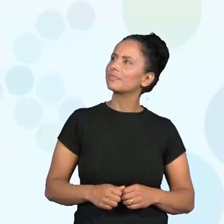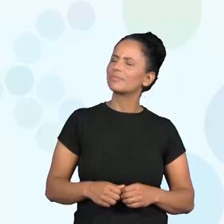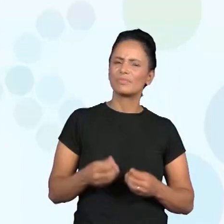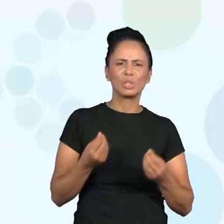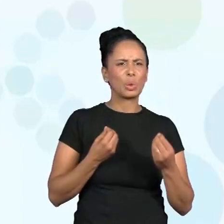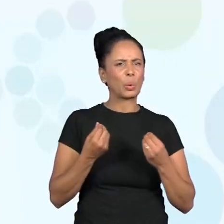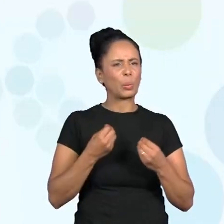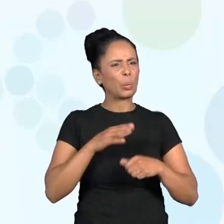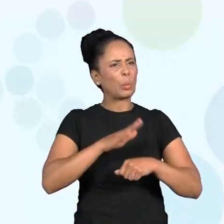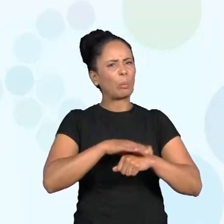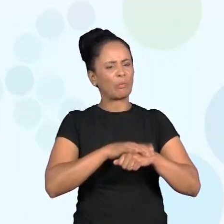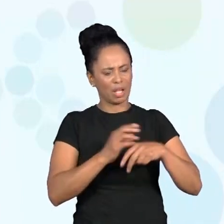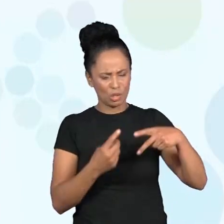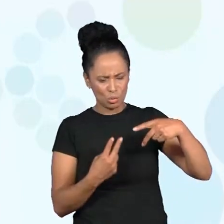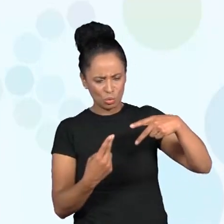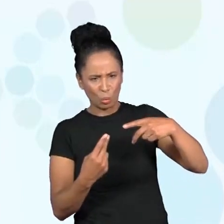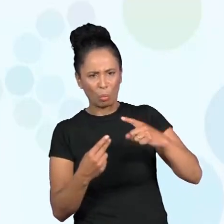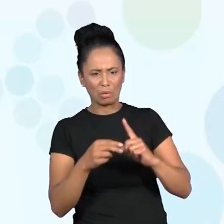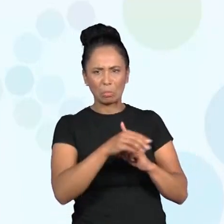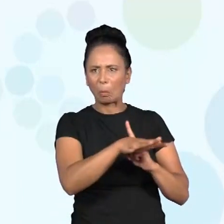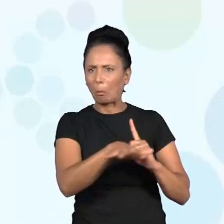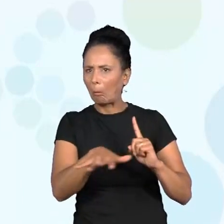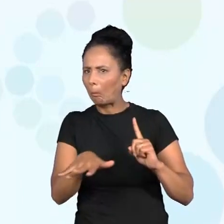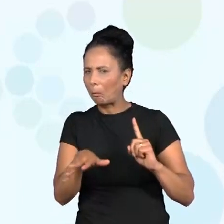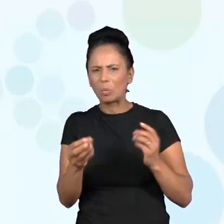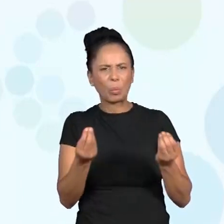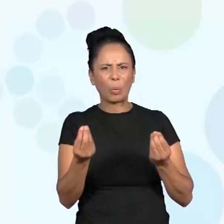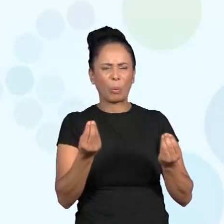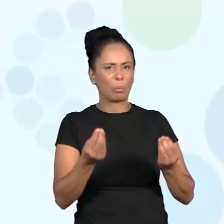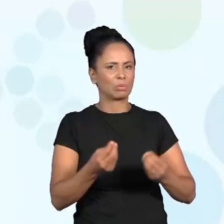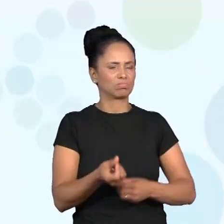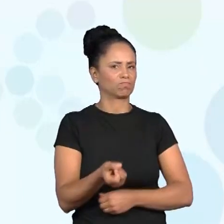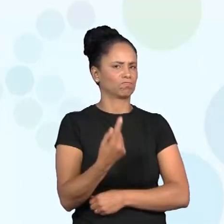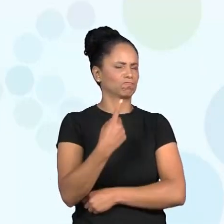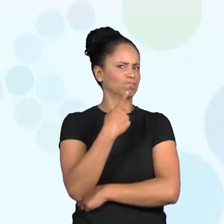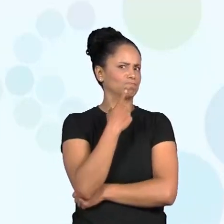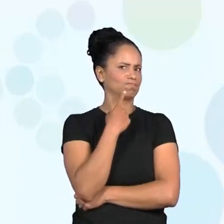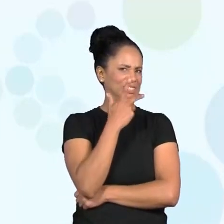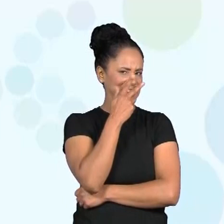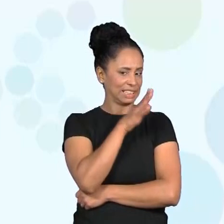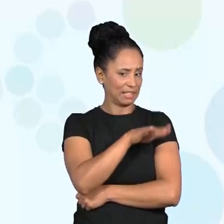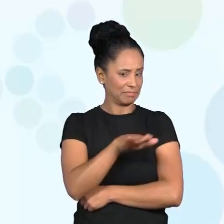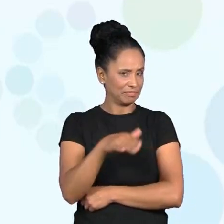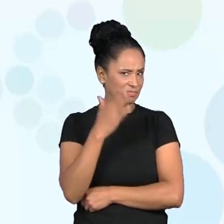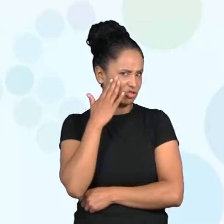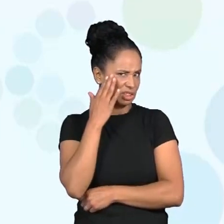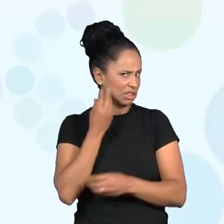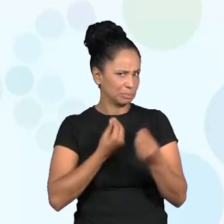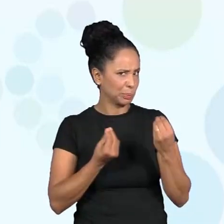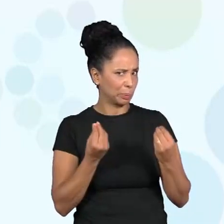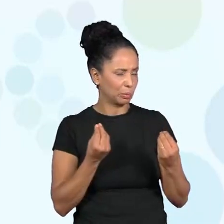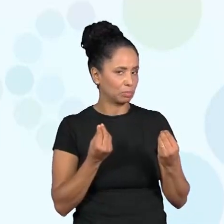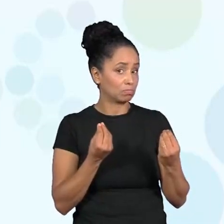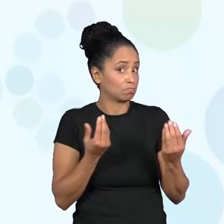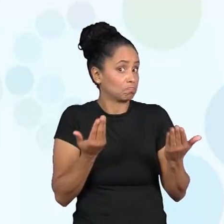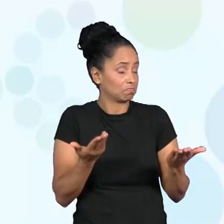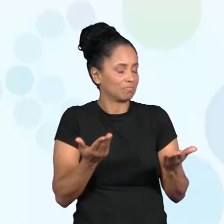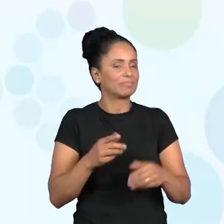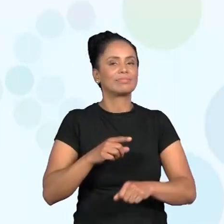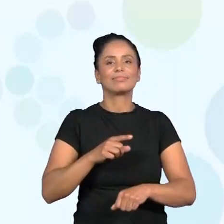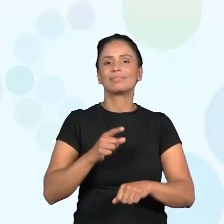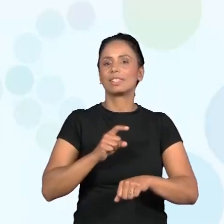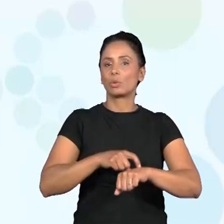Como são formadas as sombras? Será que os nossos estudantes já pararam para pensar sobre isso? É uma aula